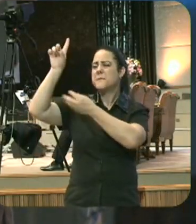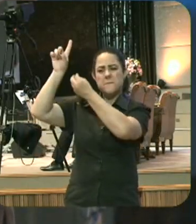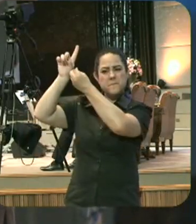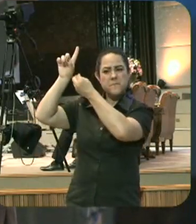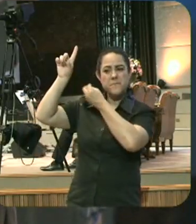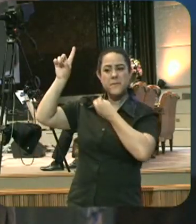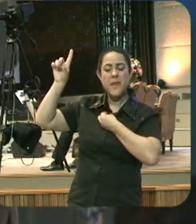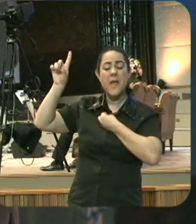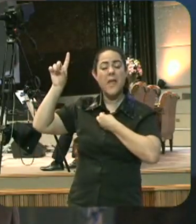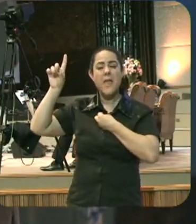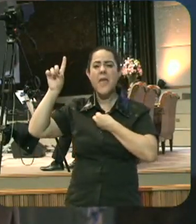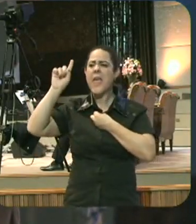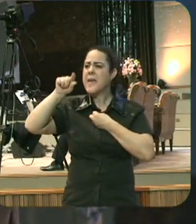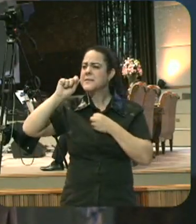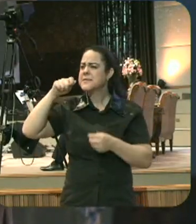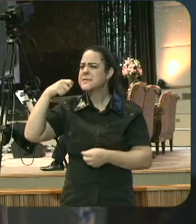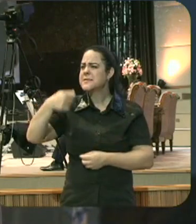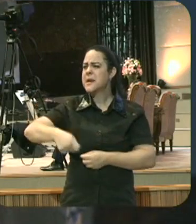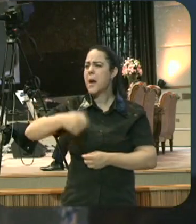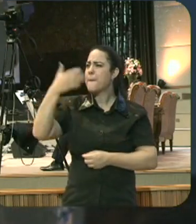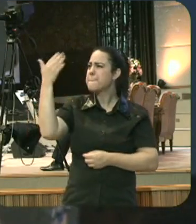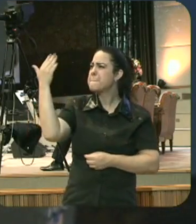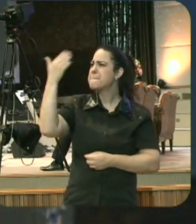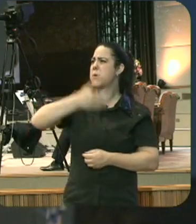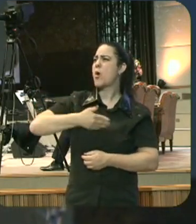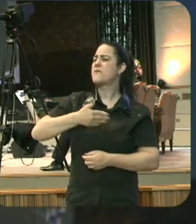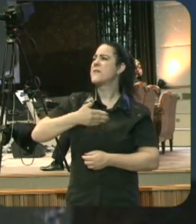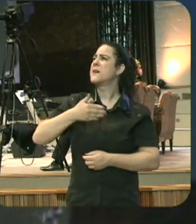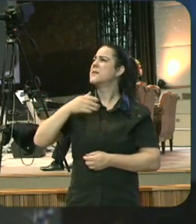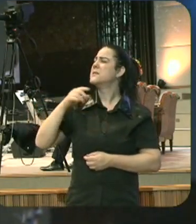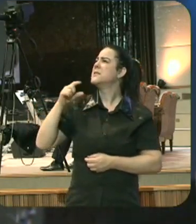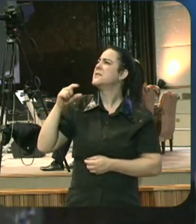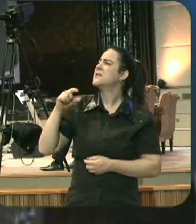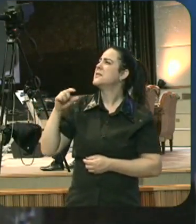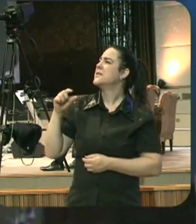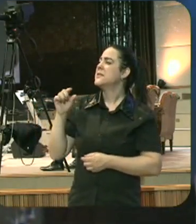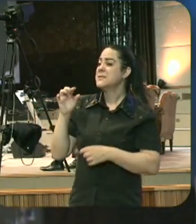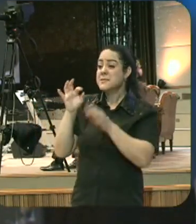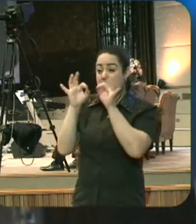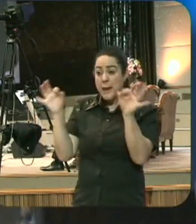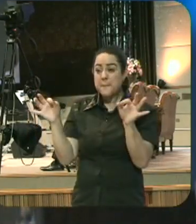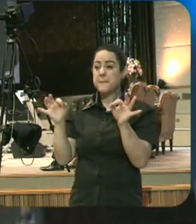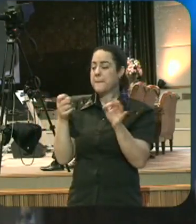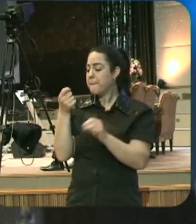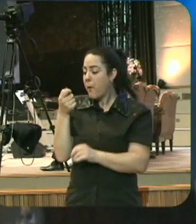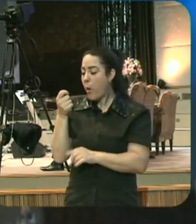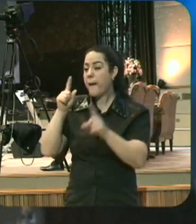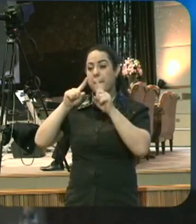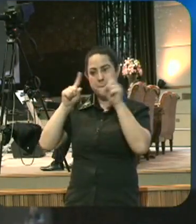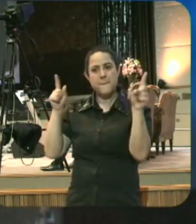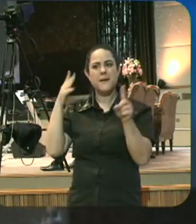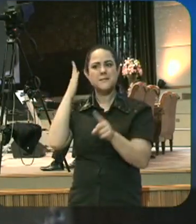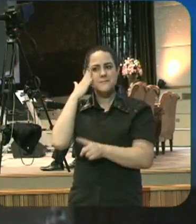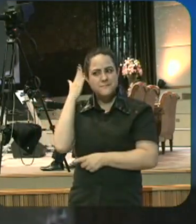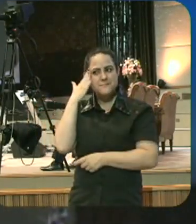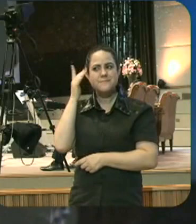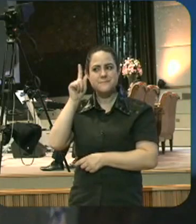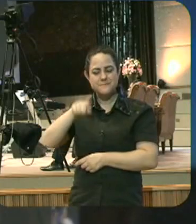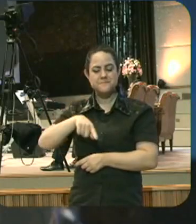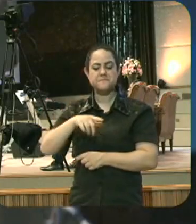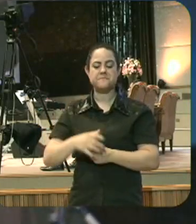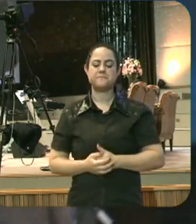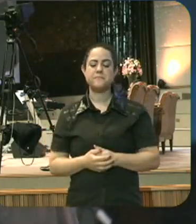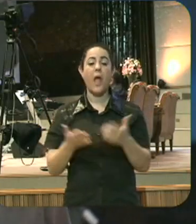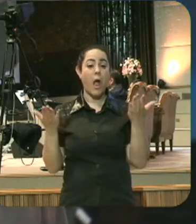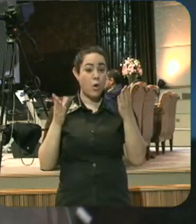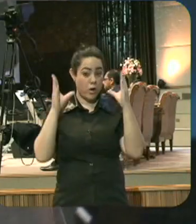um sinal pequenininho, de algo maior que Deus vai fazer na tua história. Segunda lição que eu queria